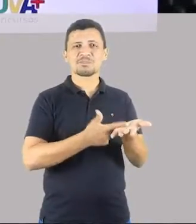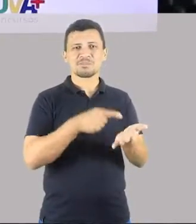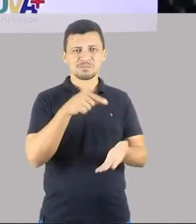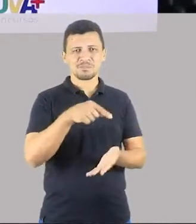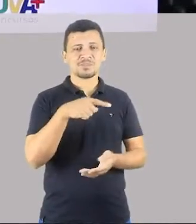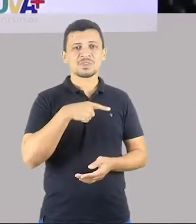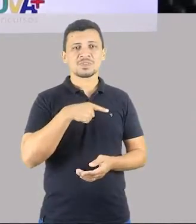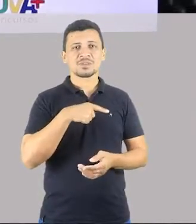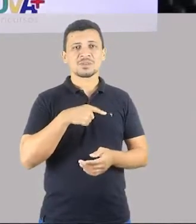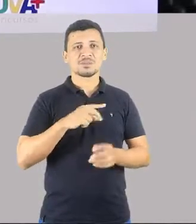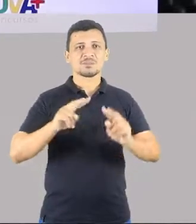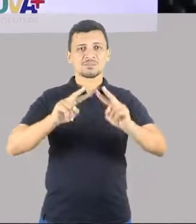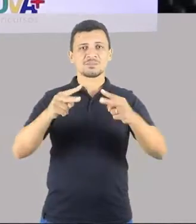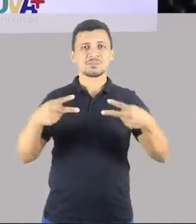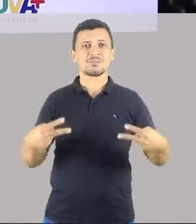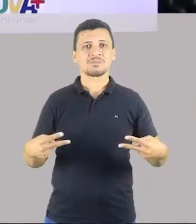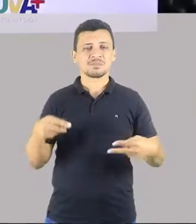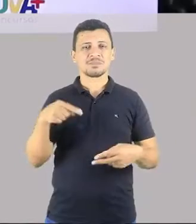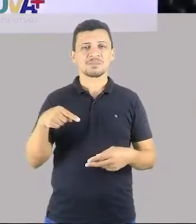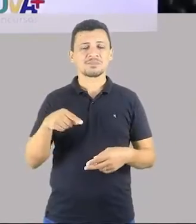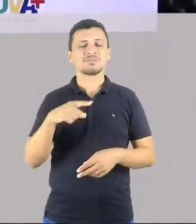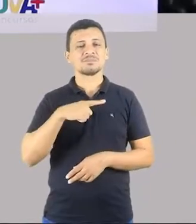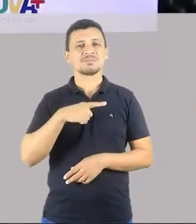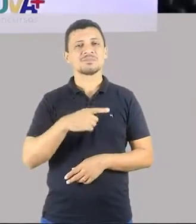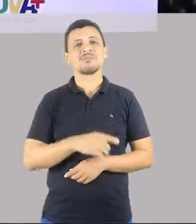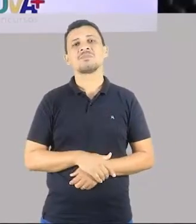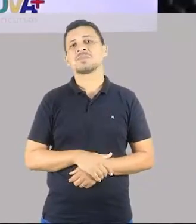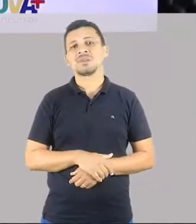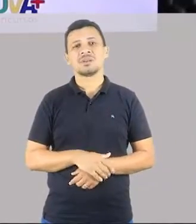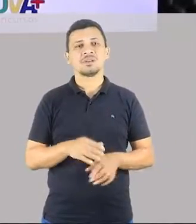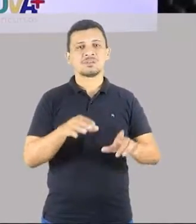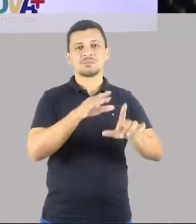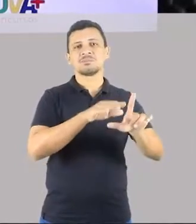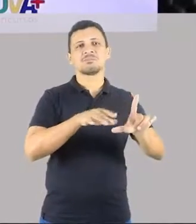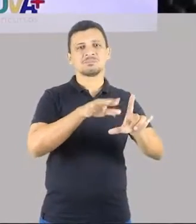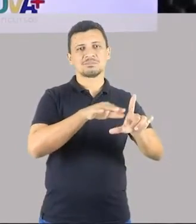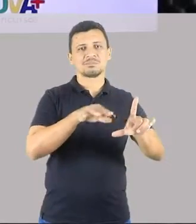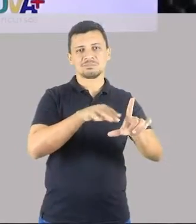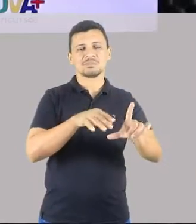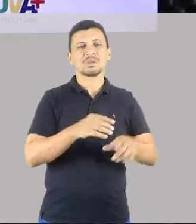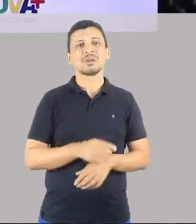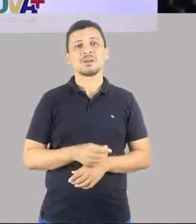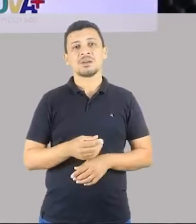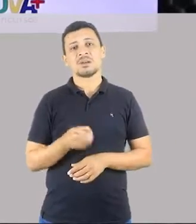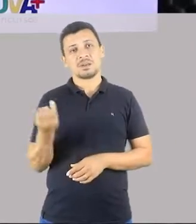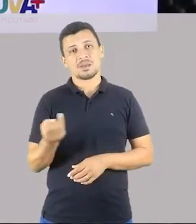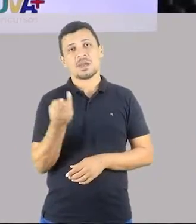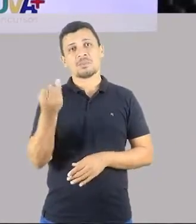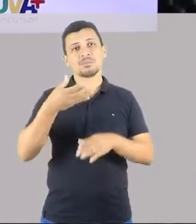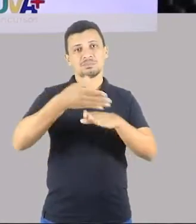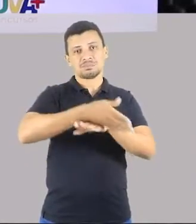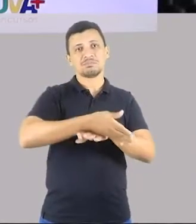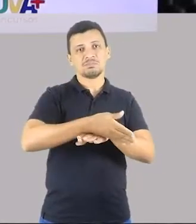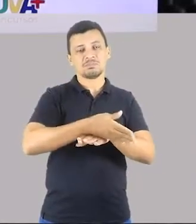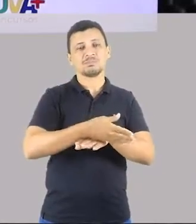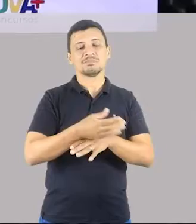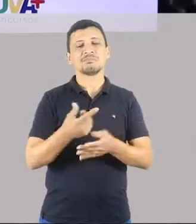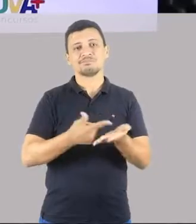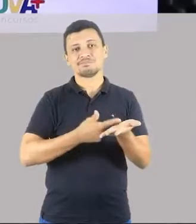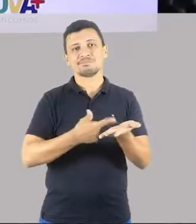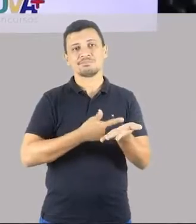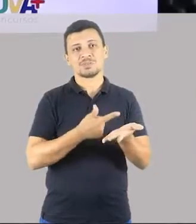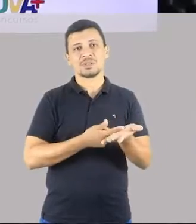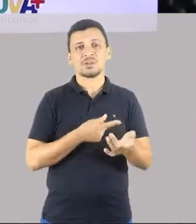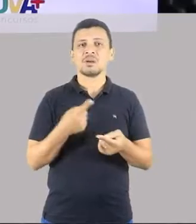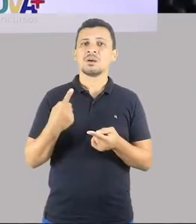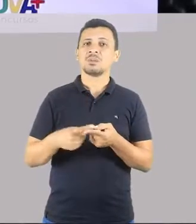temos aqui no link, o link na descrição do vídeo, temos o QR Code, é importante que acompanhem com o material didático, até porque